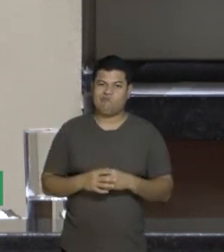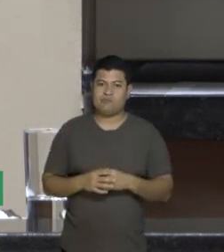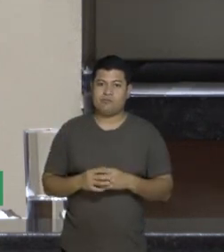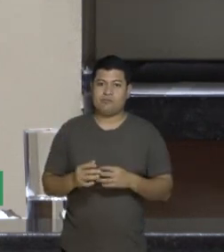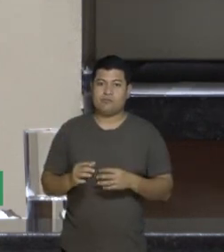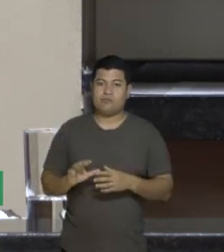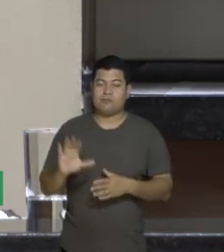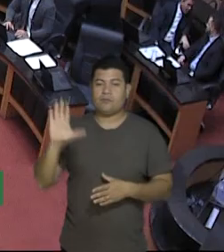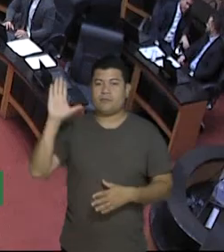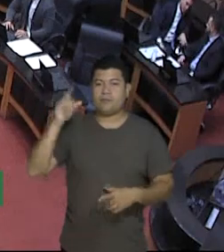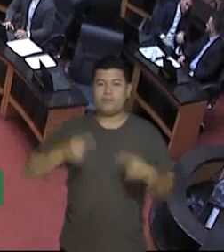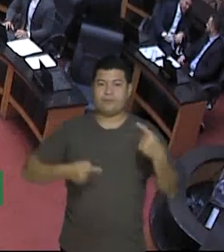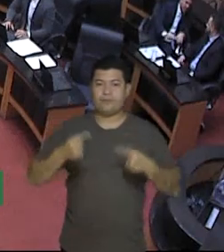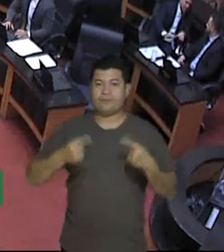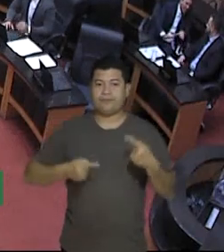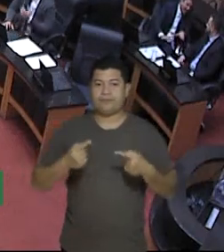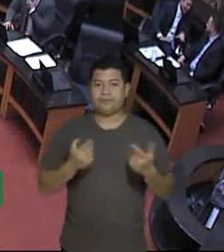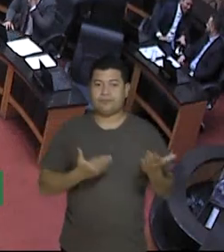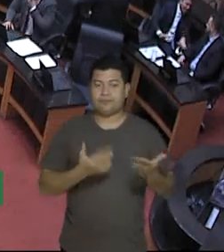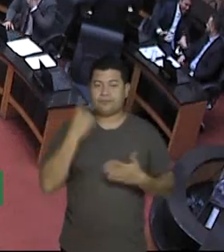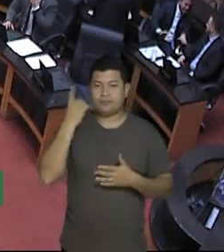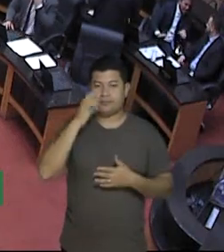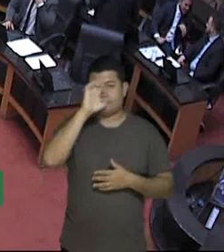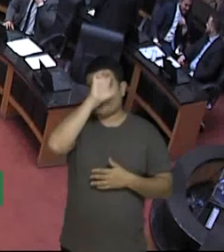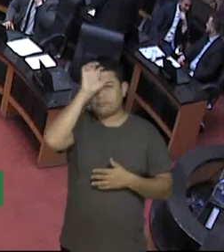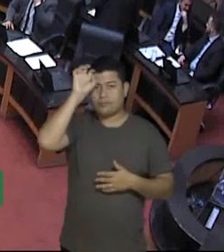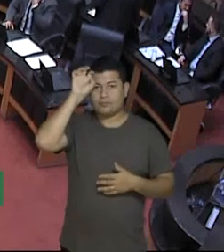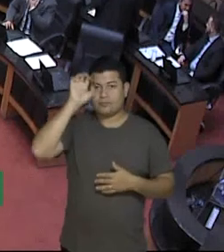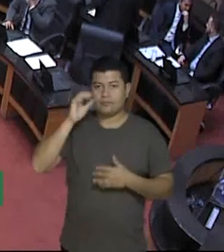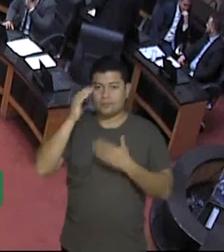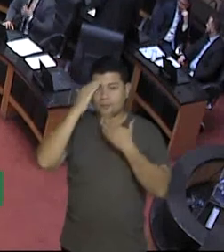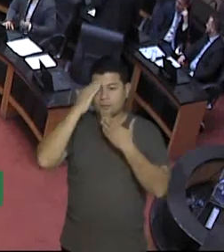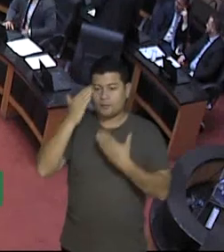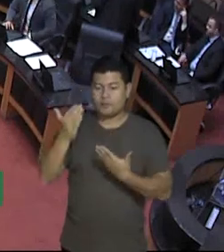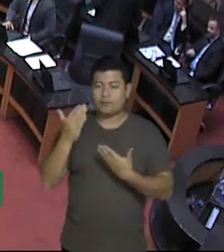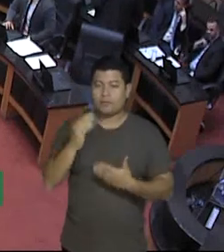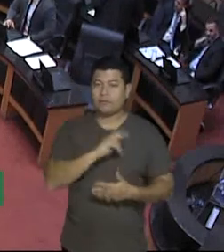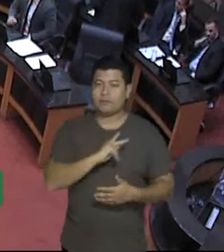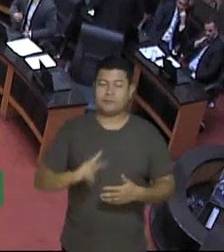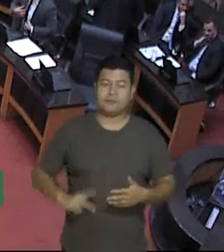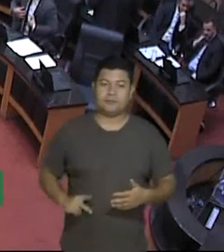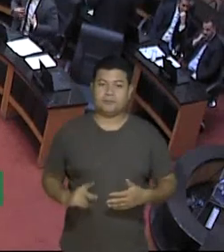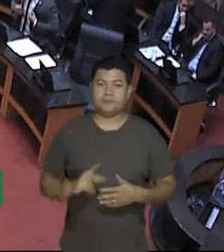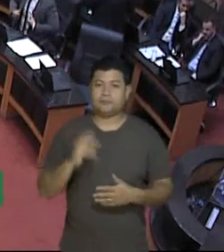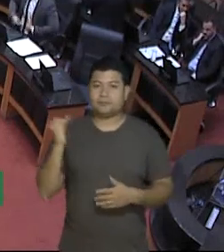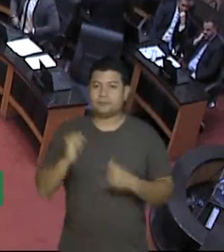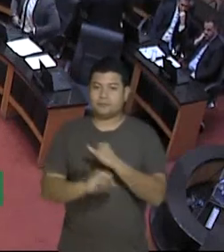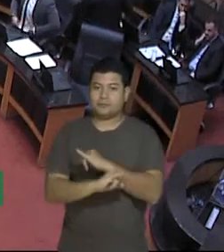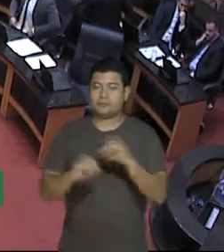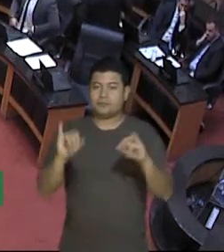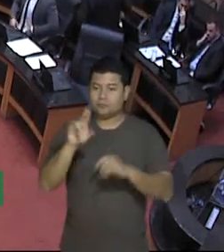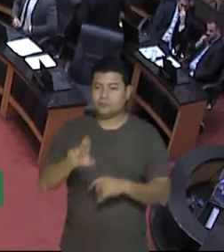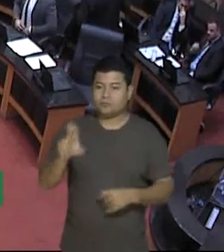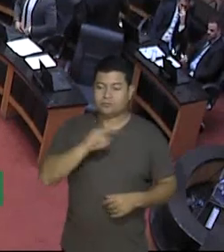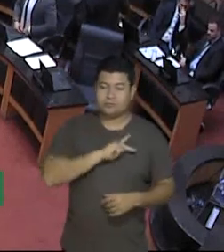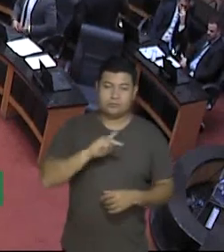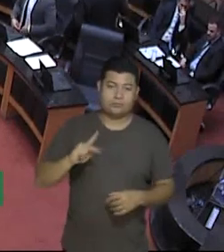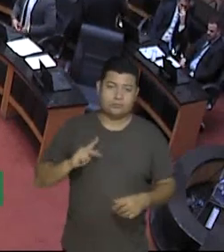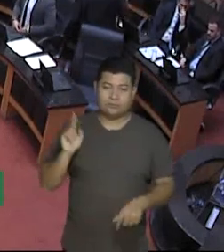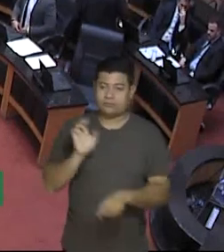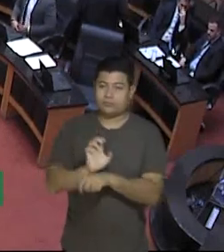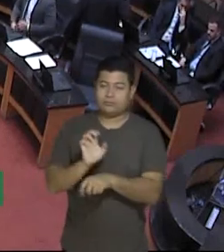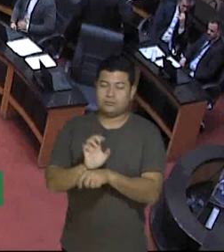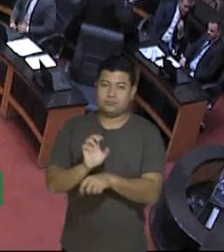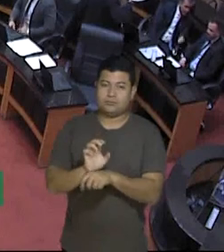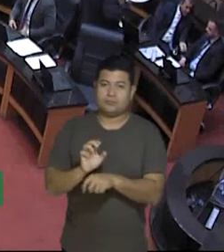discutir, com a palavra o autor, deputado delegado Egídio. Obrigado, senhor presidente. A importância da declaração de utilidade pública estadual